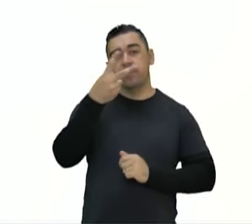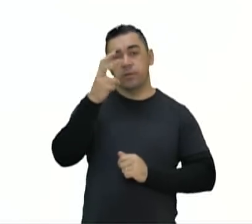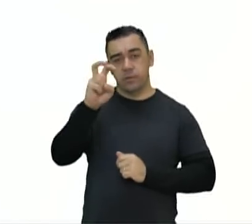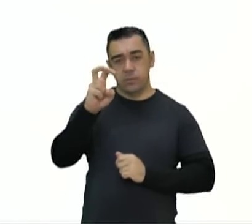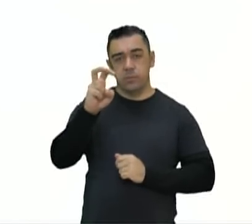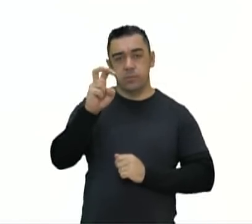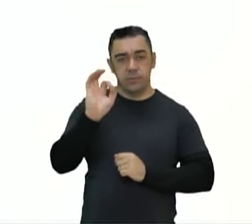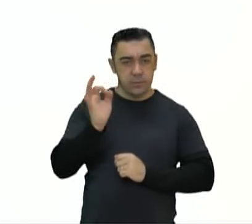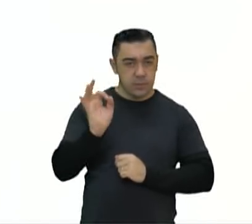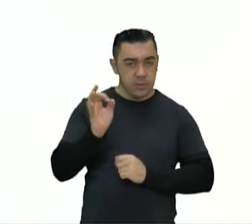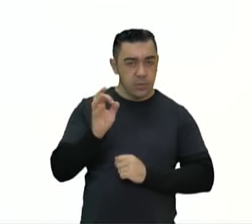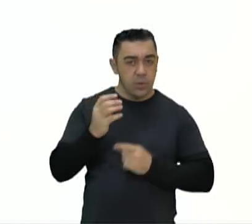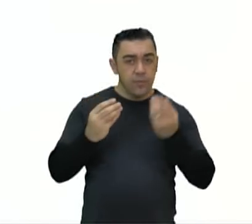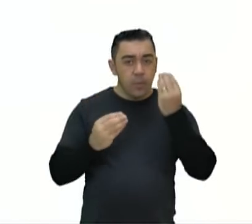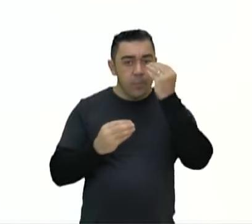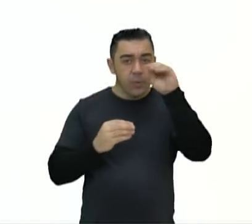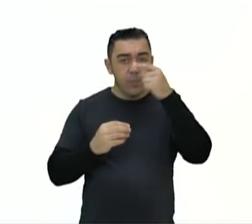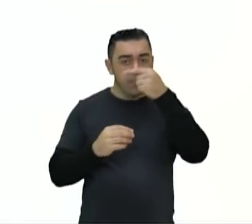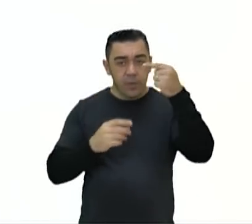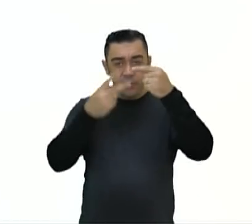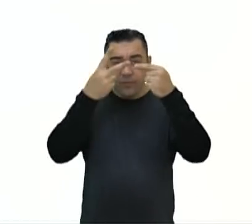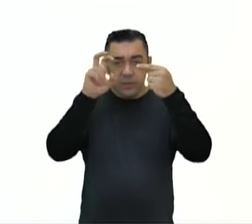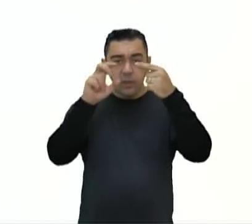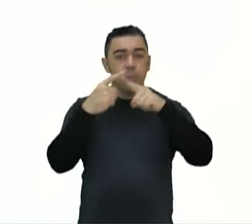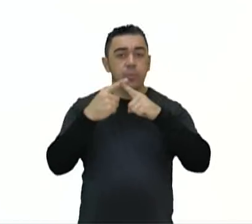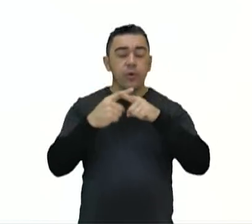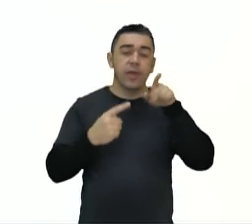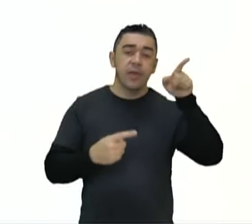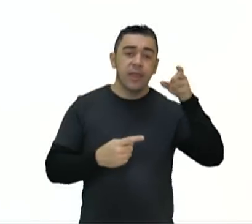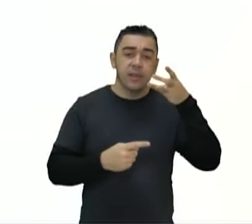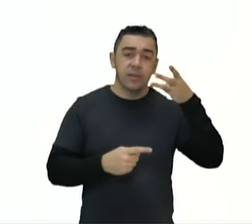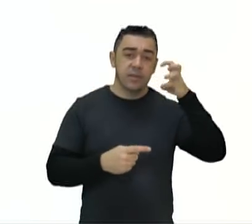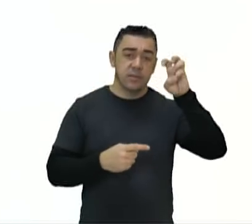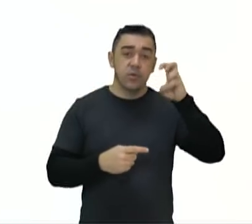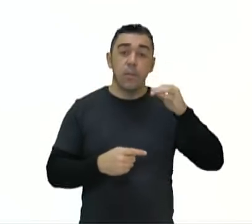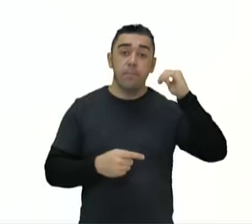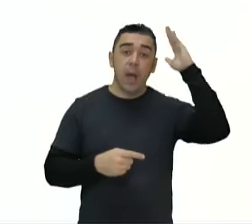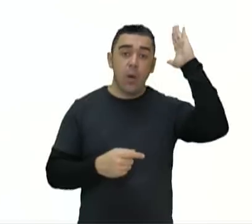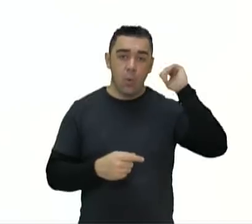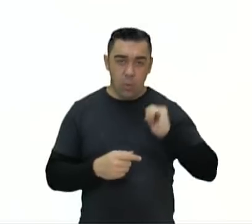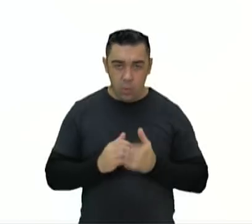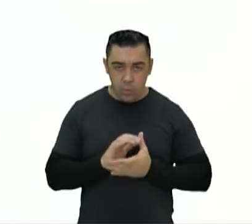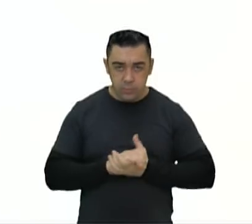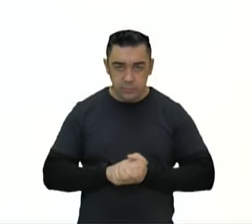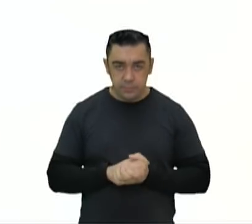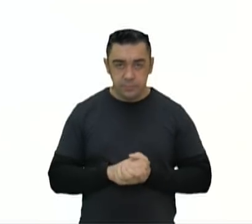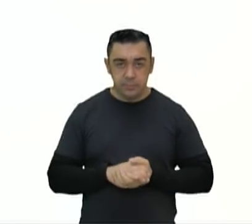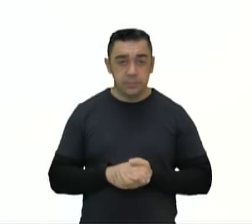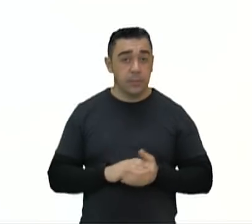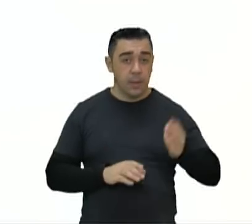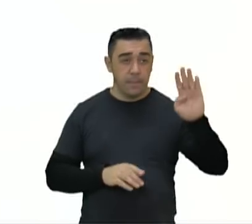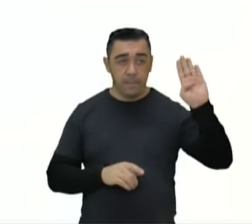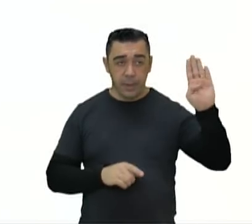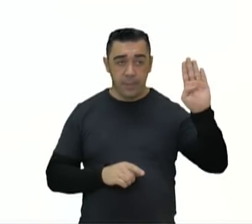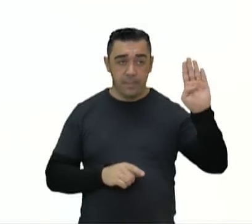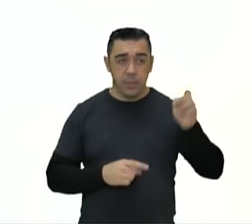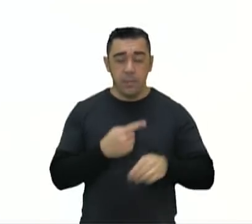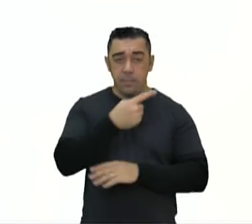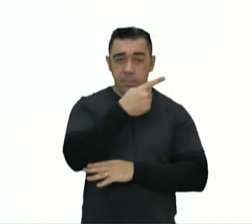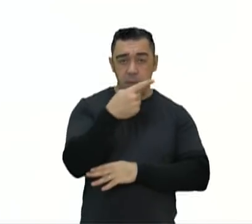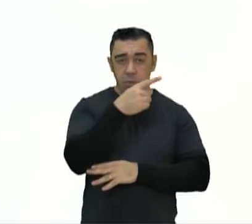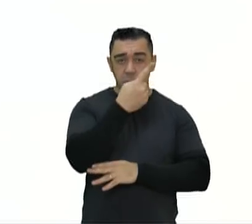25. Mantém o sinal do módulo que tem o maior número. Na letra B, menos